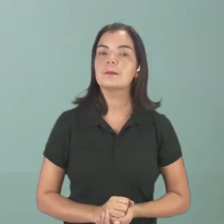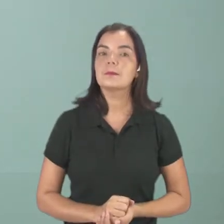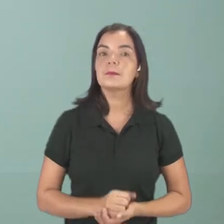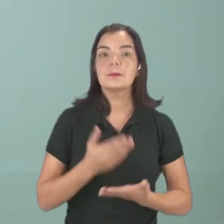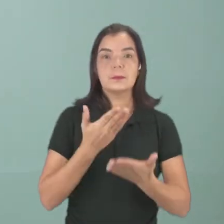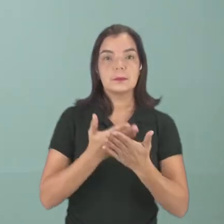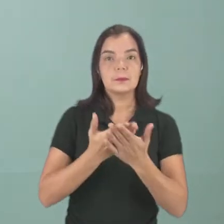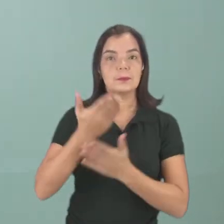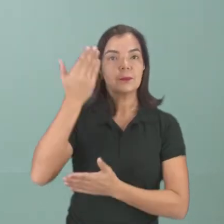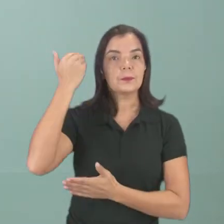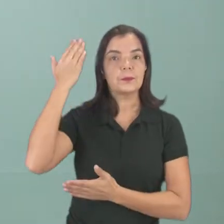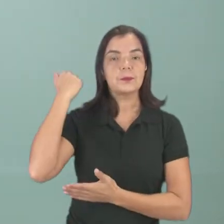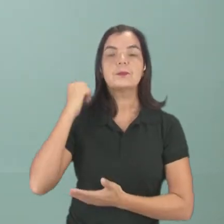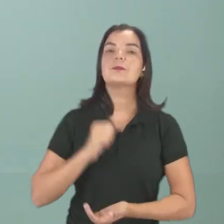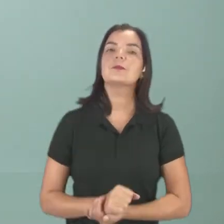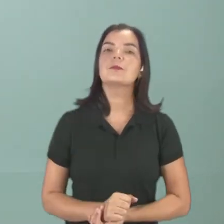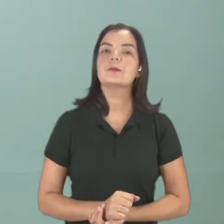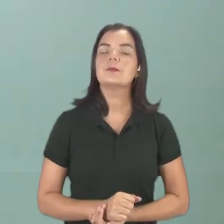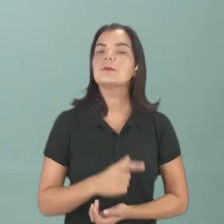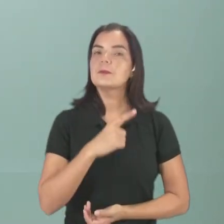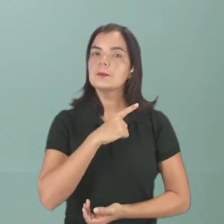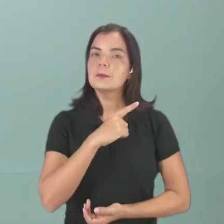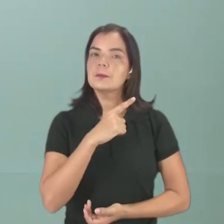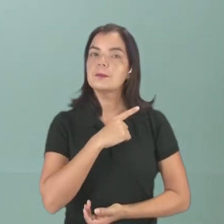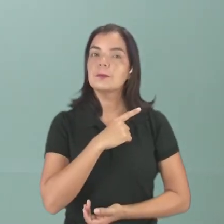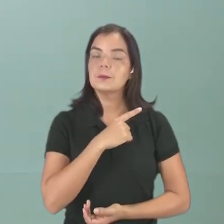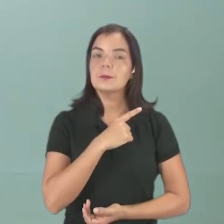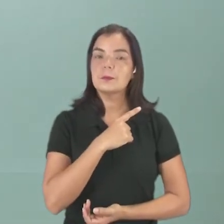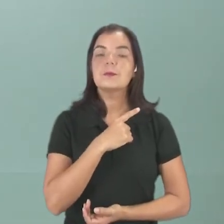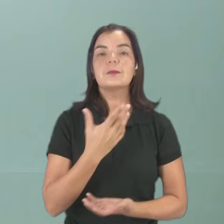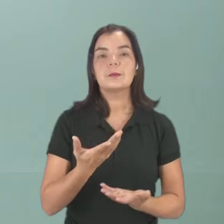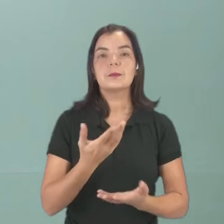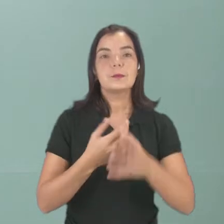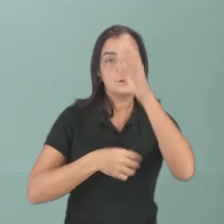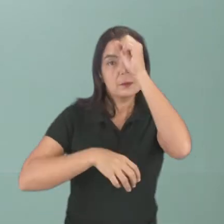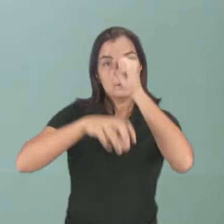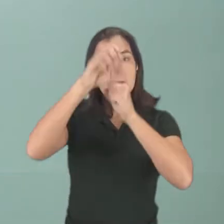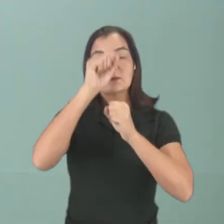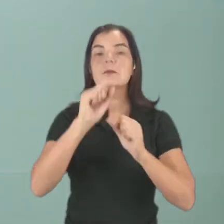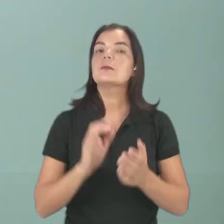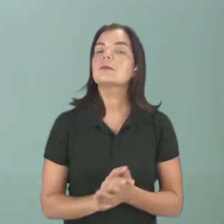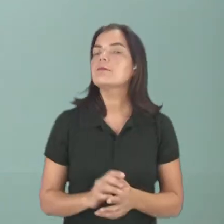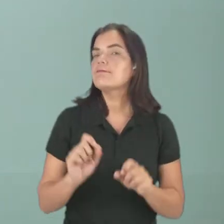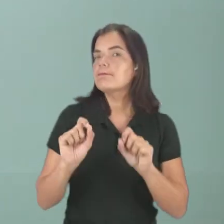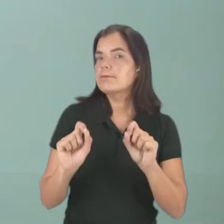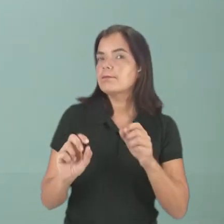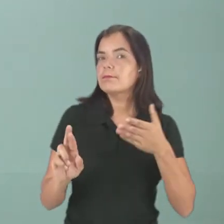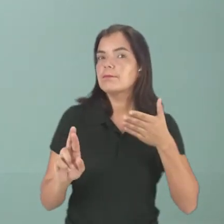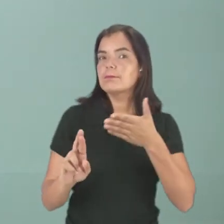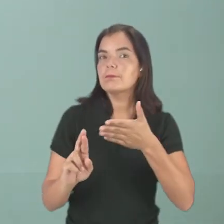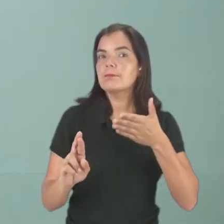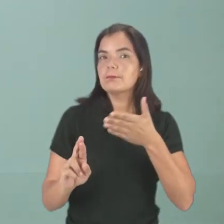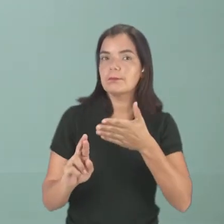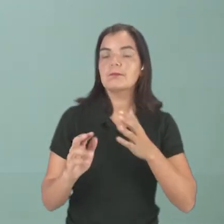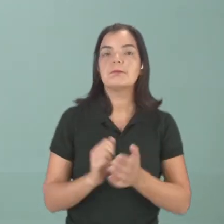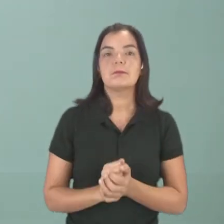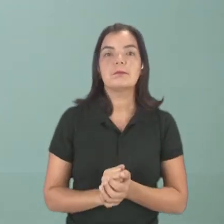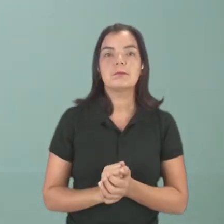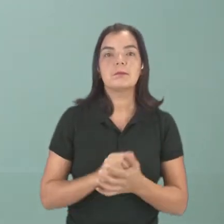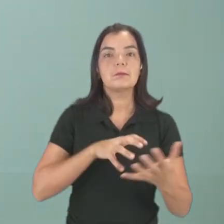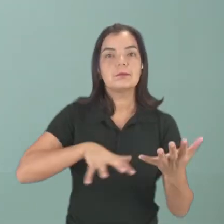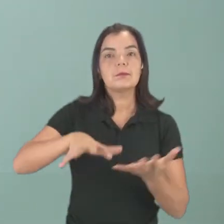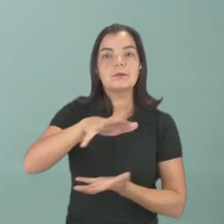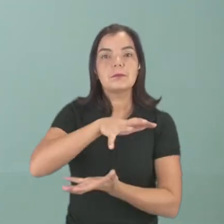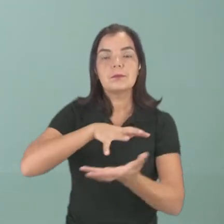última aula, vocês tiveram acesso, né, a questões referentes às